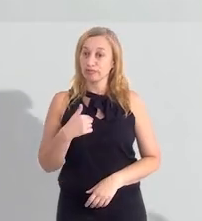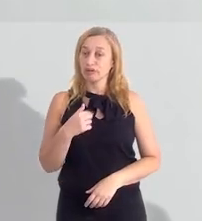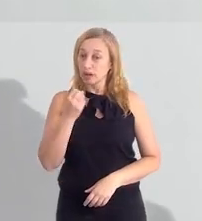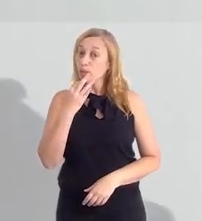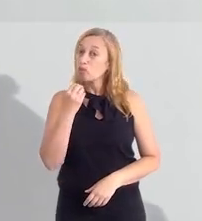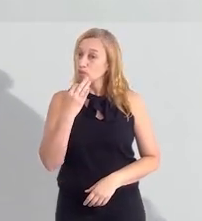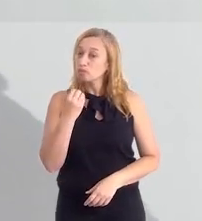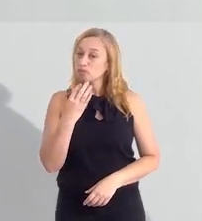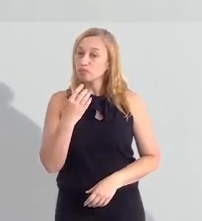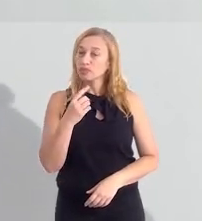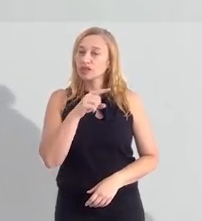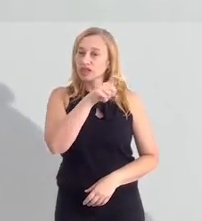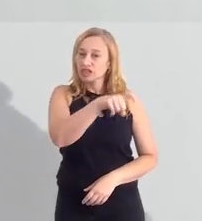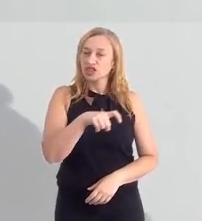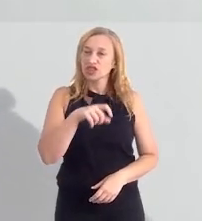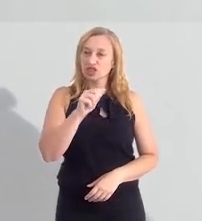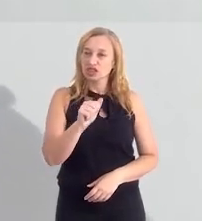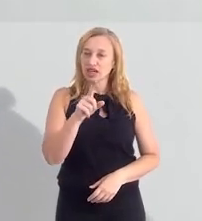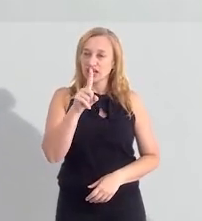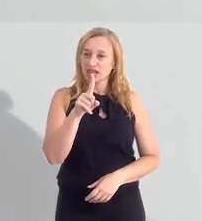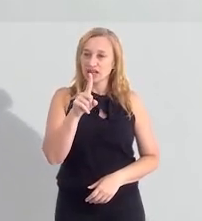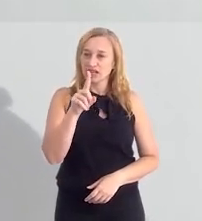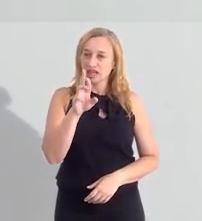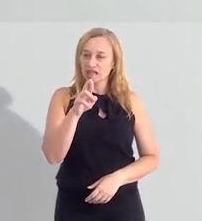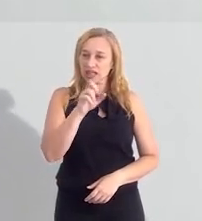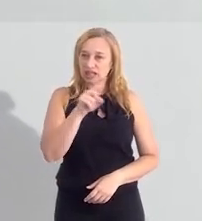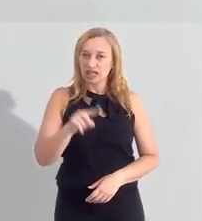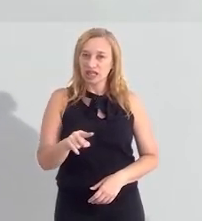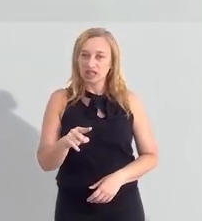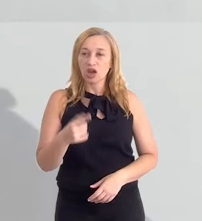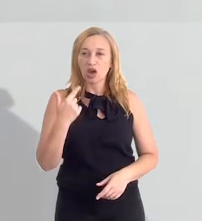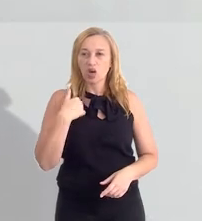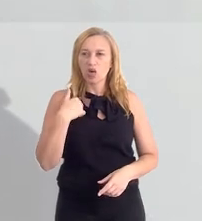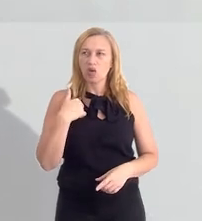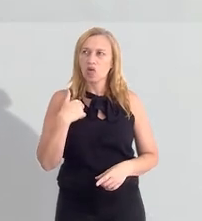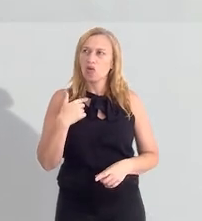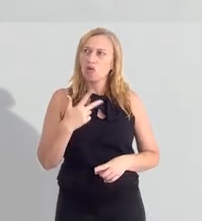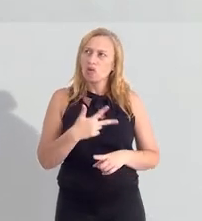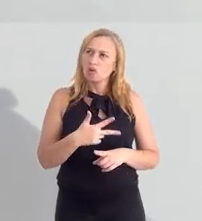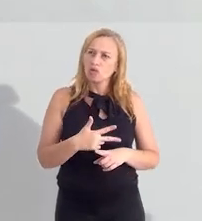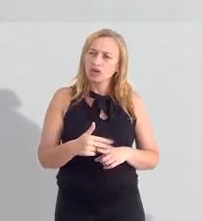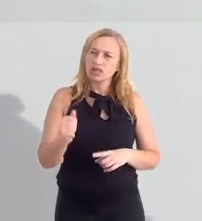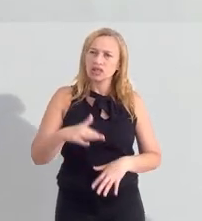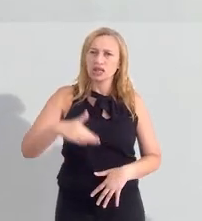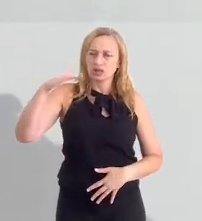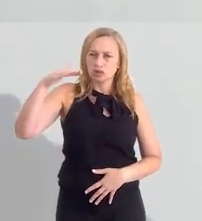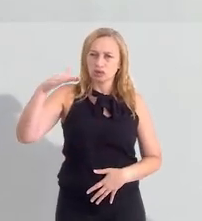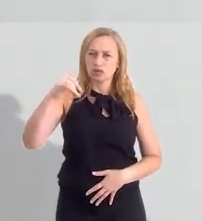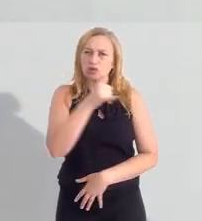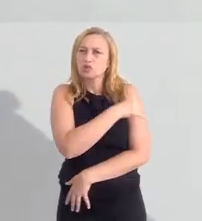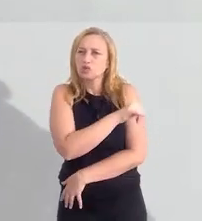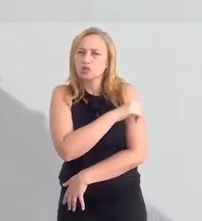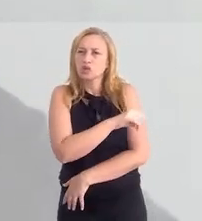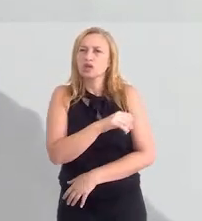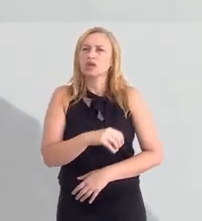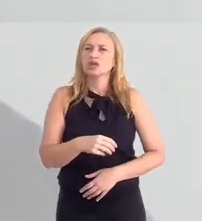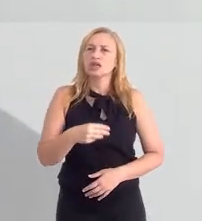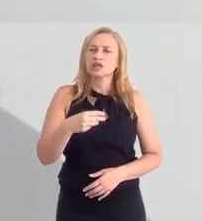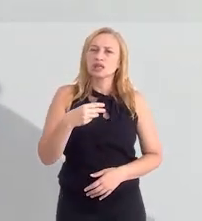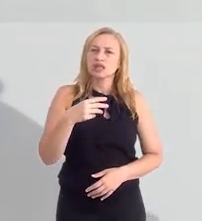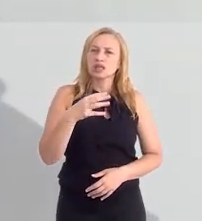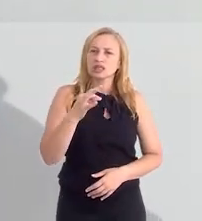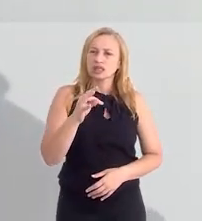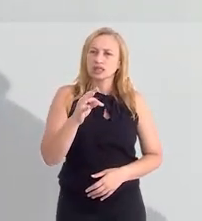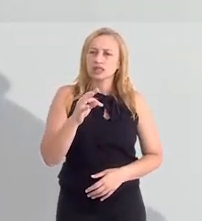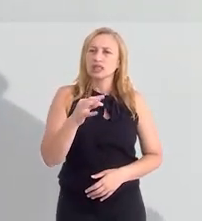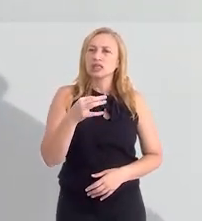talento. Aos 18 anos, eu fui campeão adulto no Rio de Janeiro, tricampeão